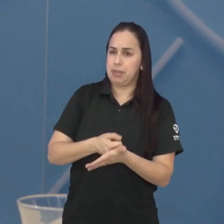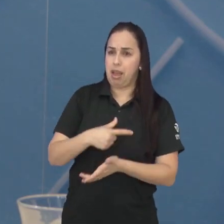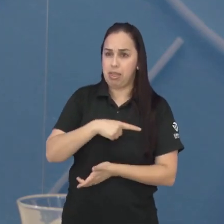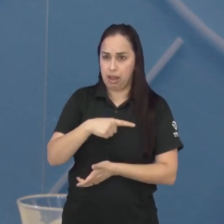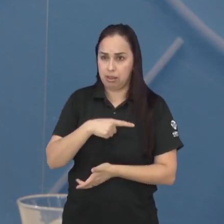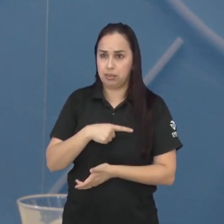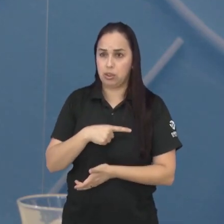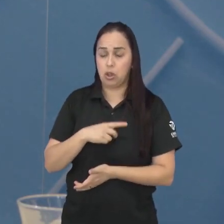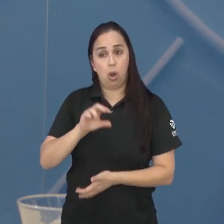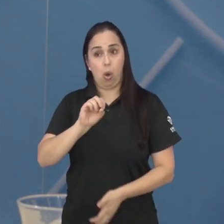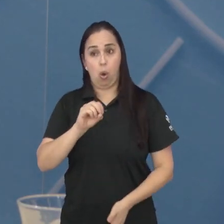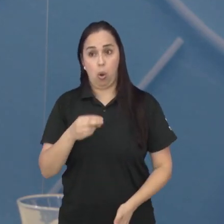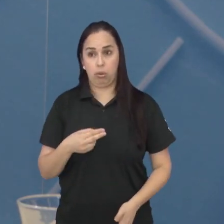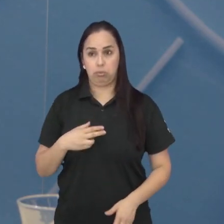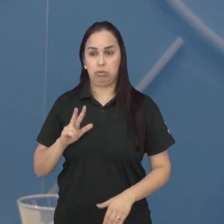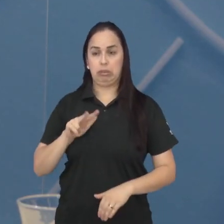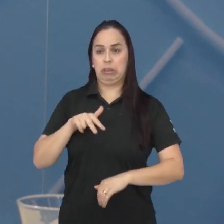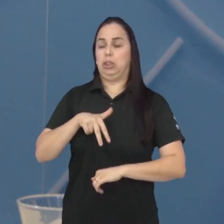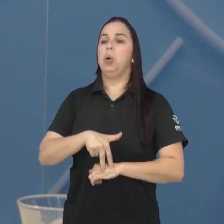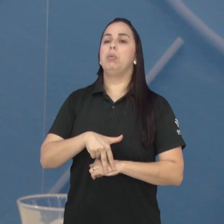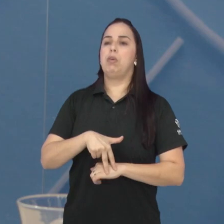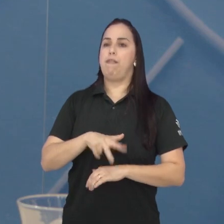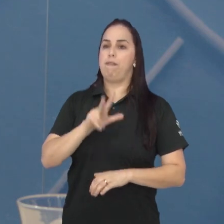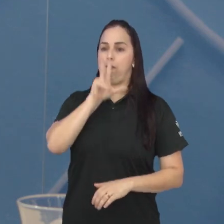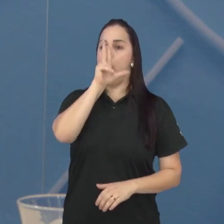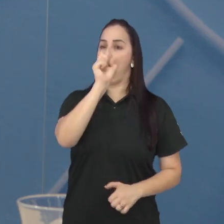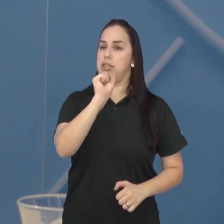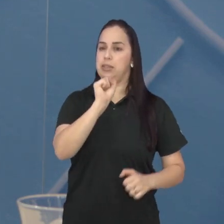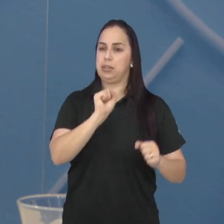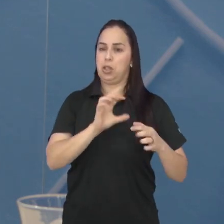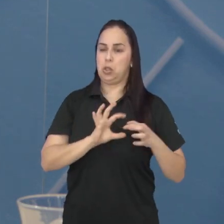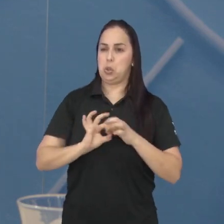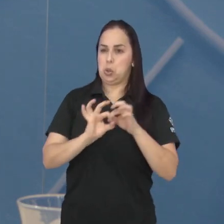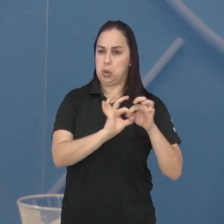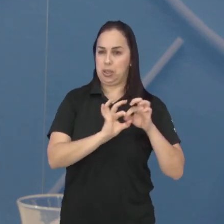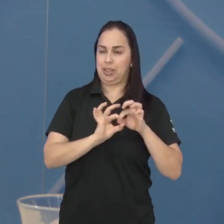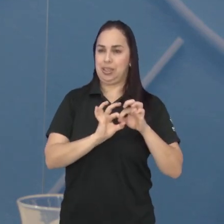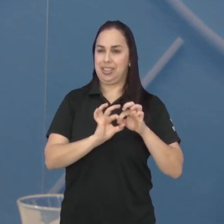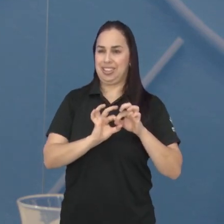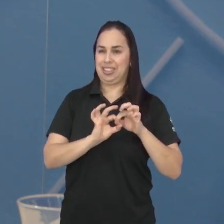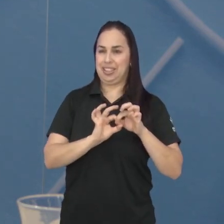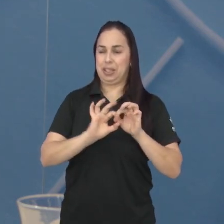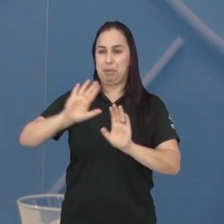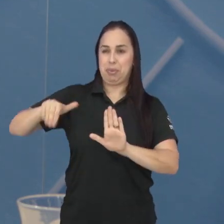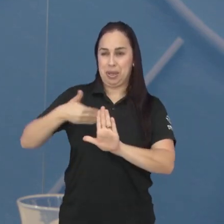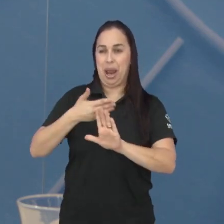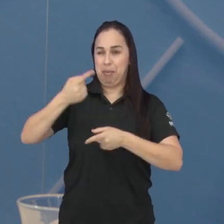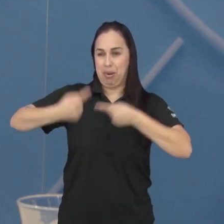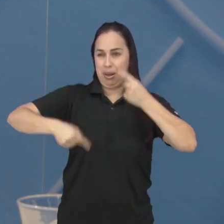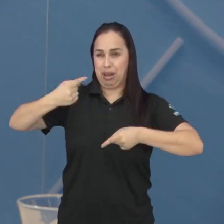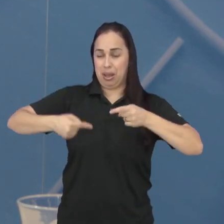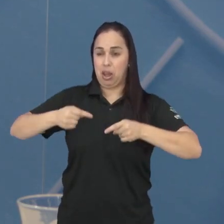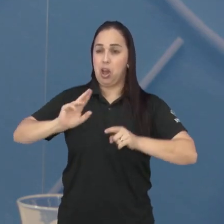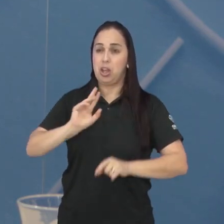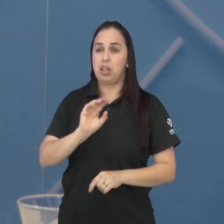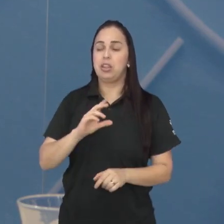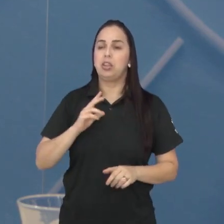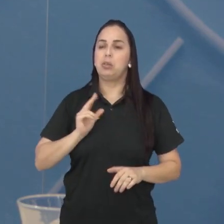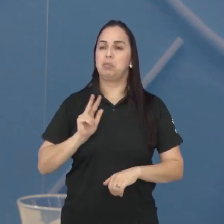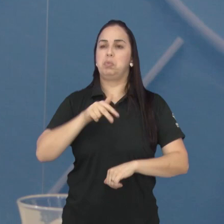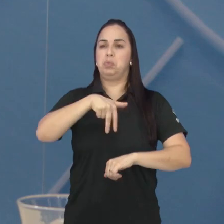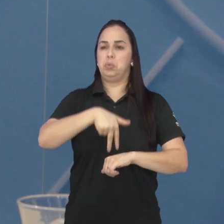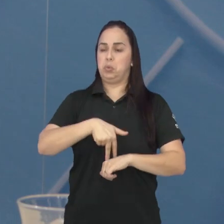a gente se coloca enquanto força, que isso é política, quase tudo na vida né? Ou a gente se coloca